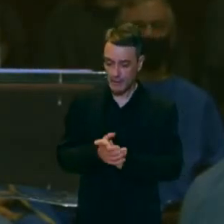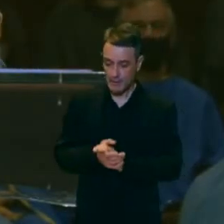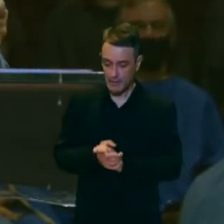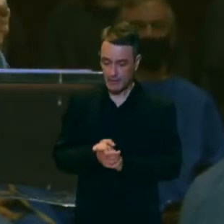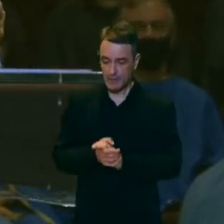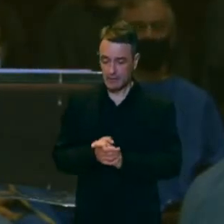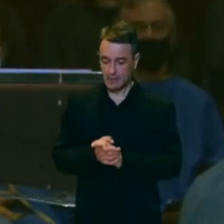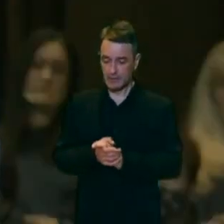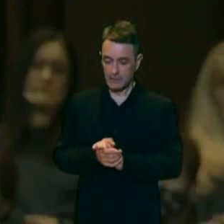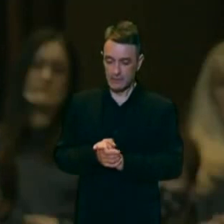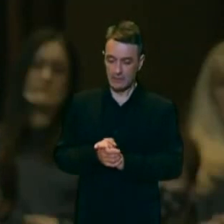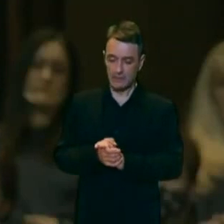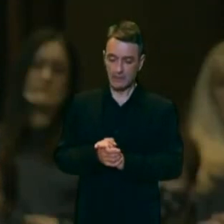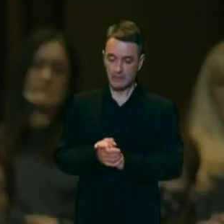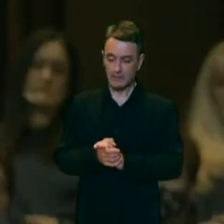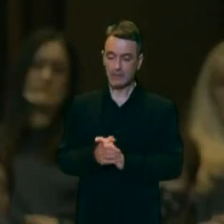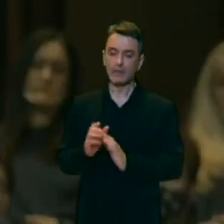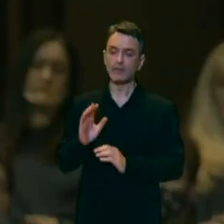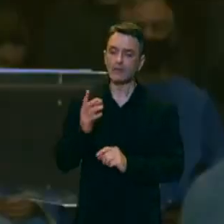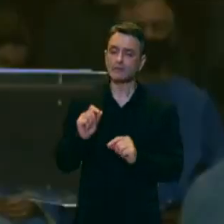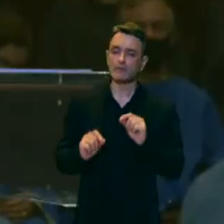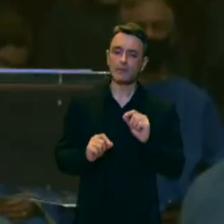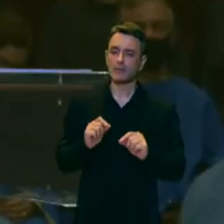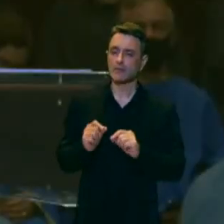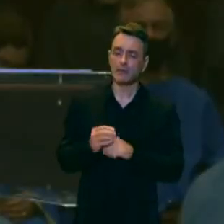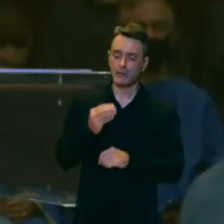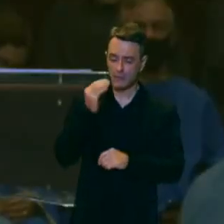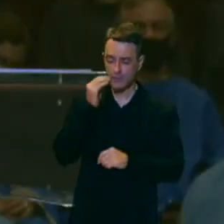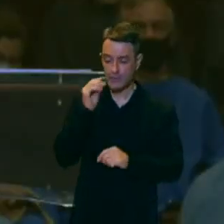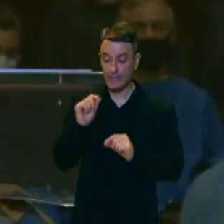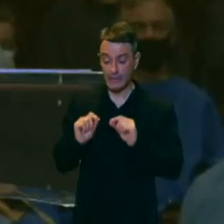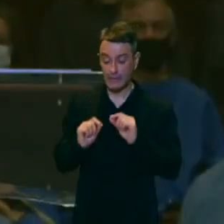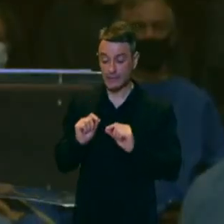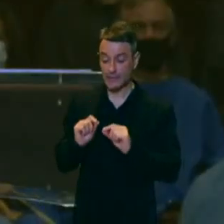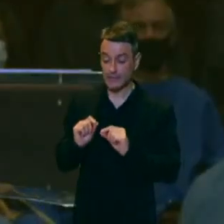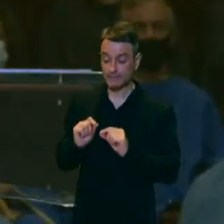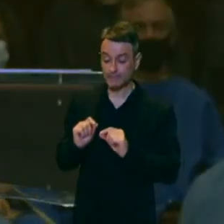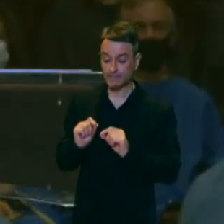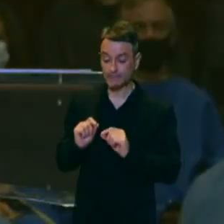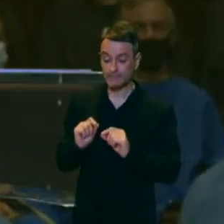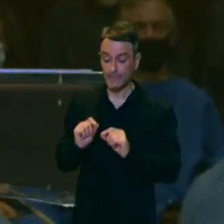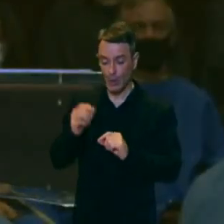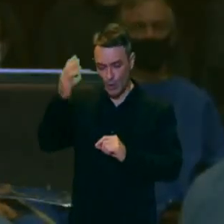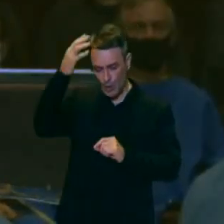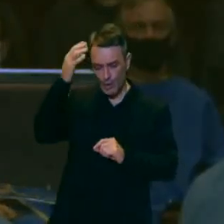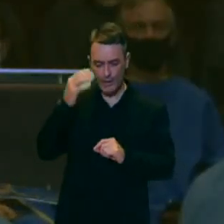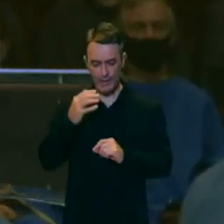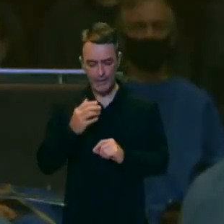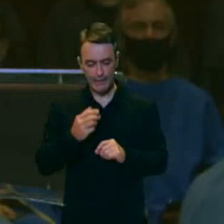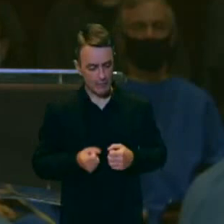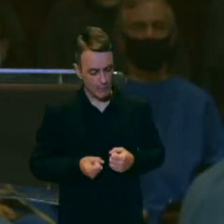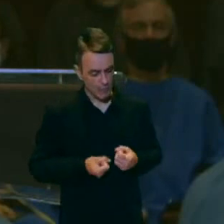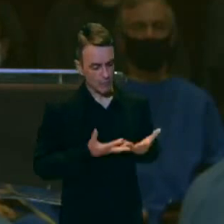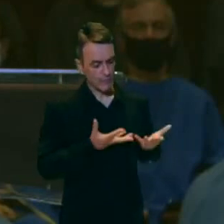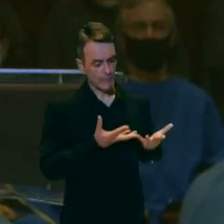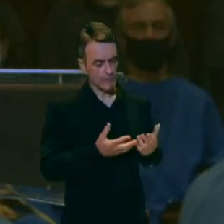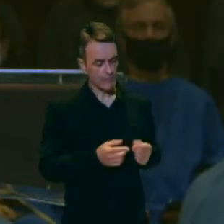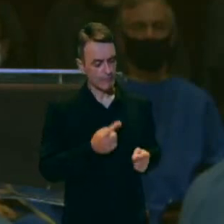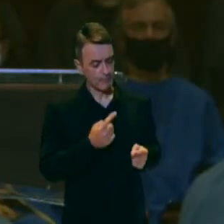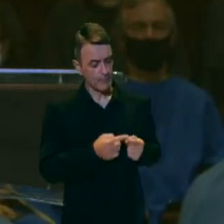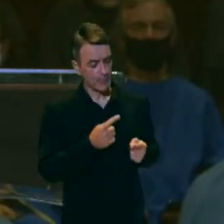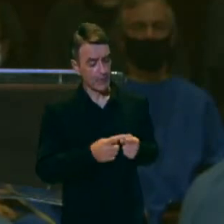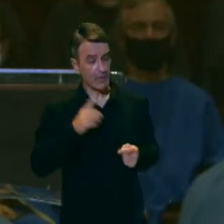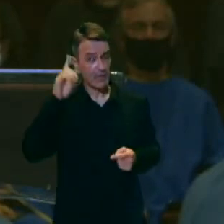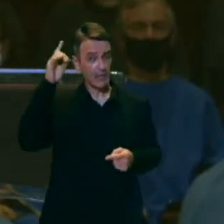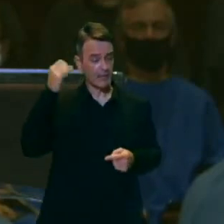última oportunidade, ele confessou para Jeremias porque ele não ouvia a